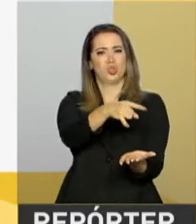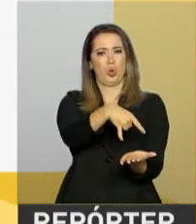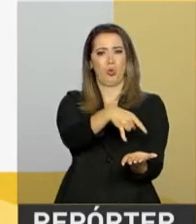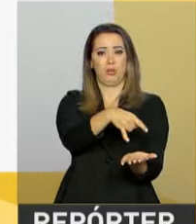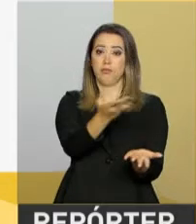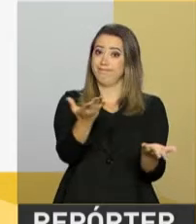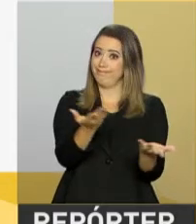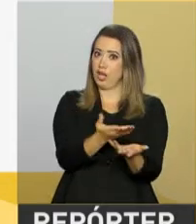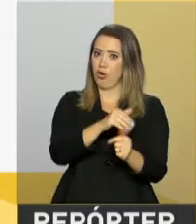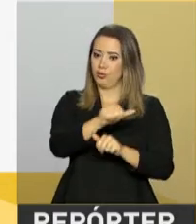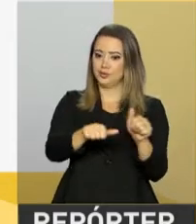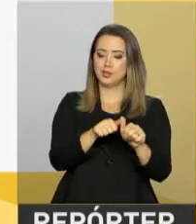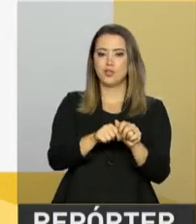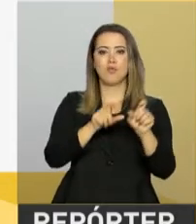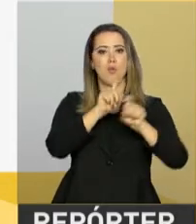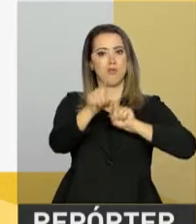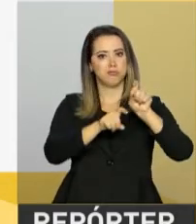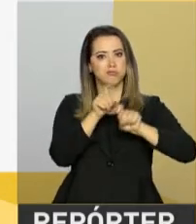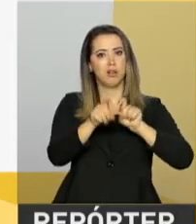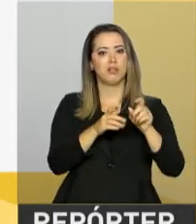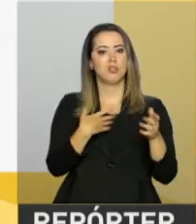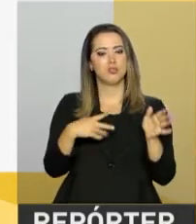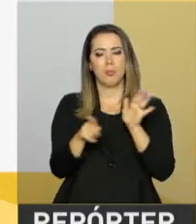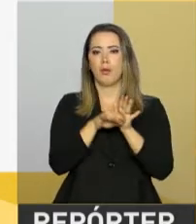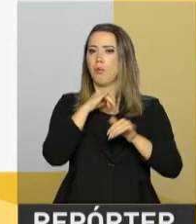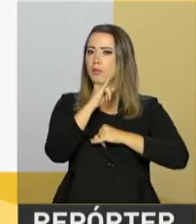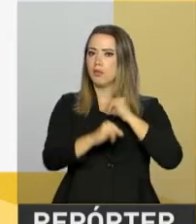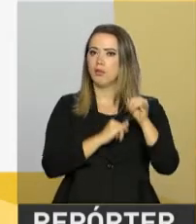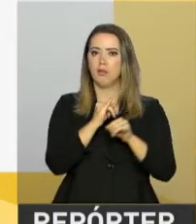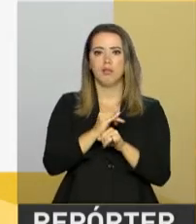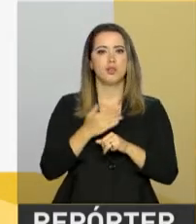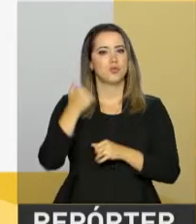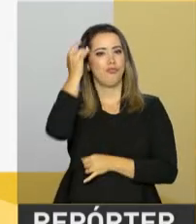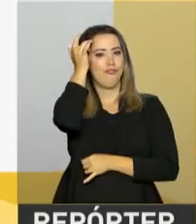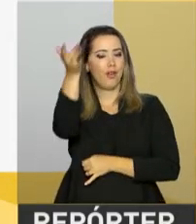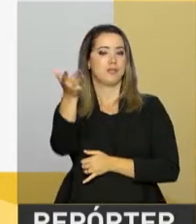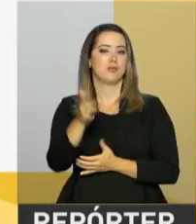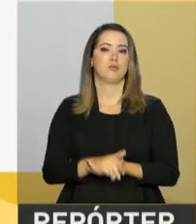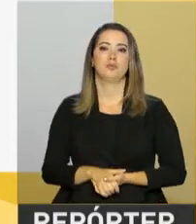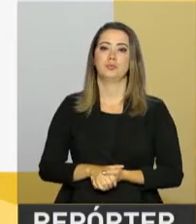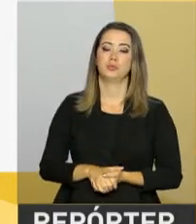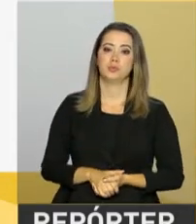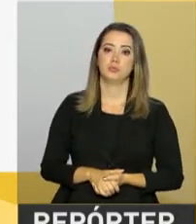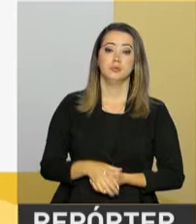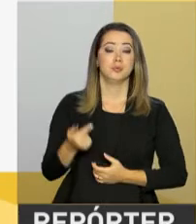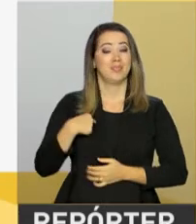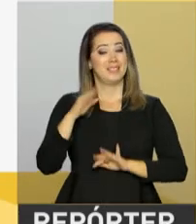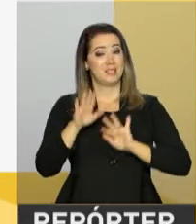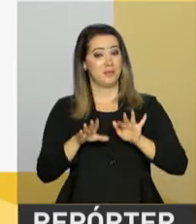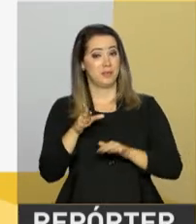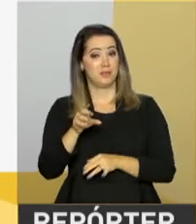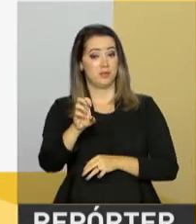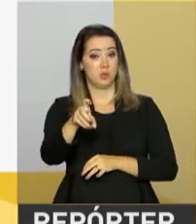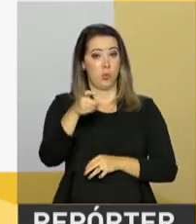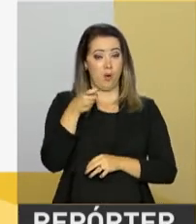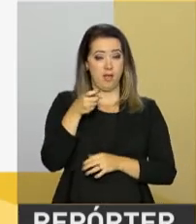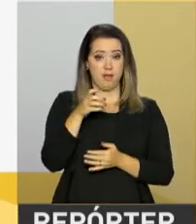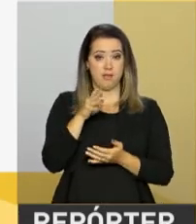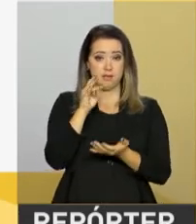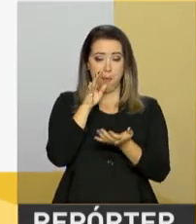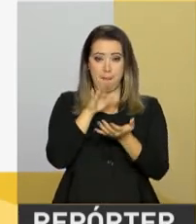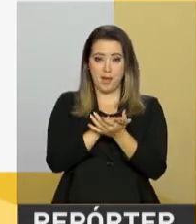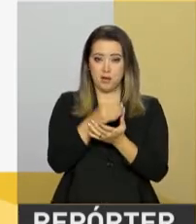eletrônicos mais pessoas devem visitar o brasil todas as vezes que meu marido precisava de renovar o visto